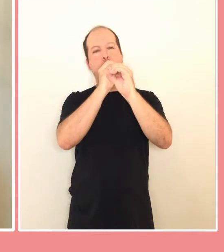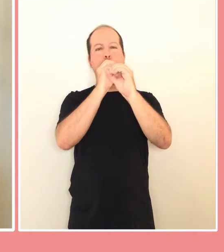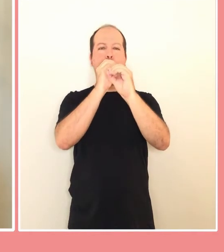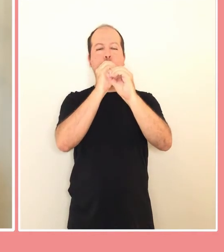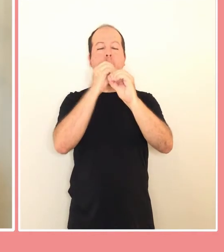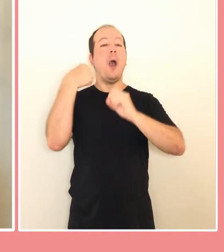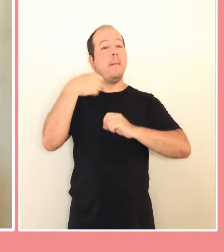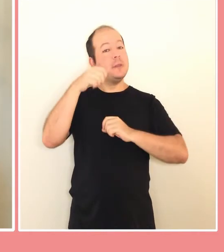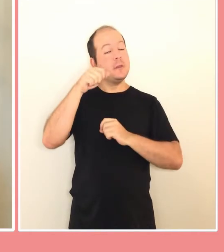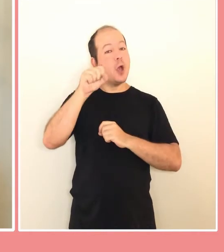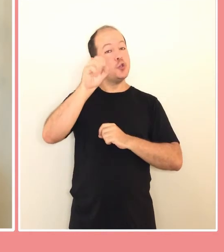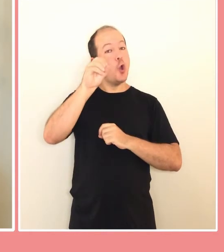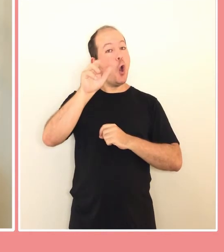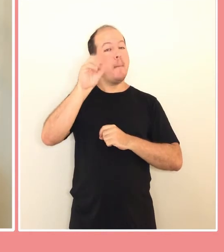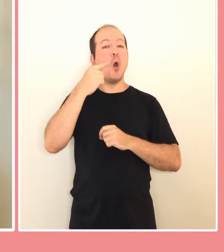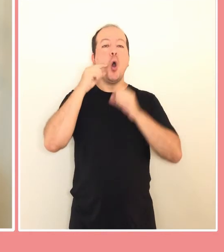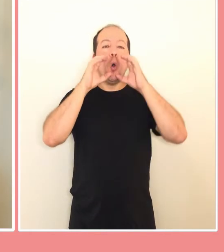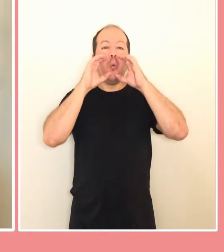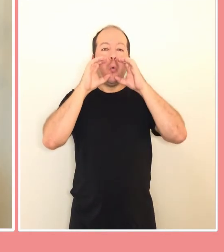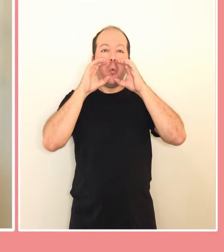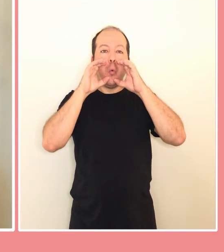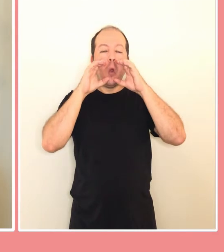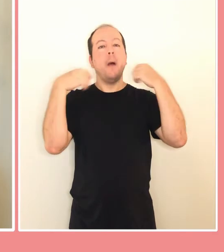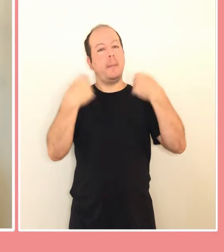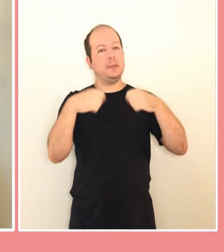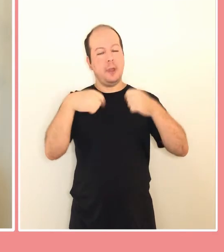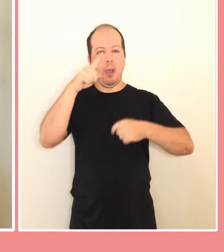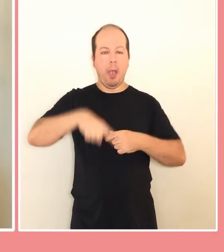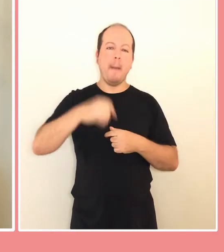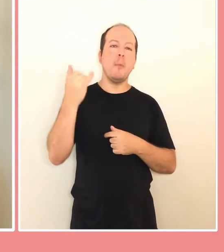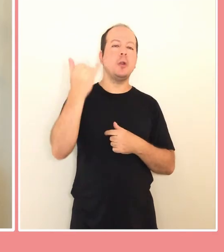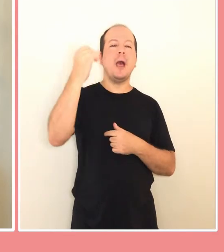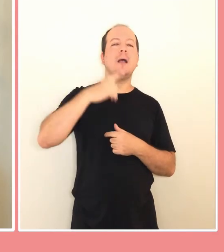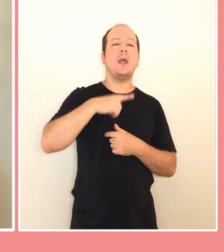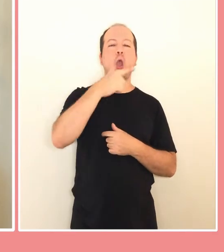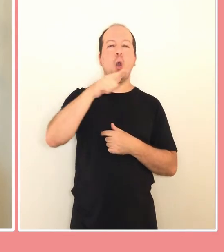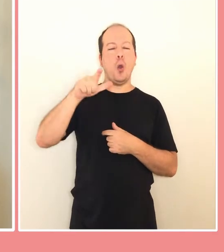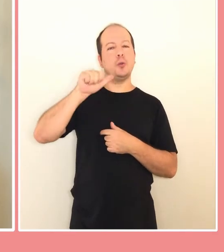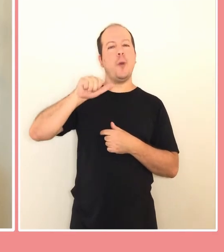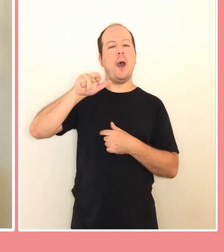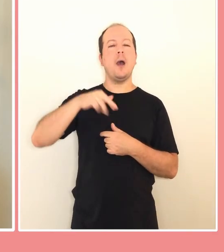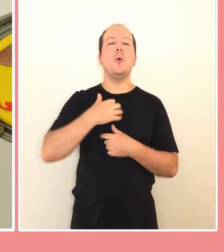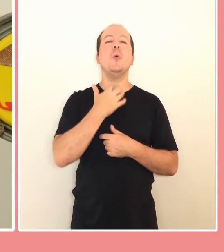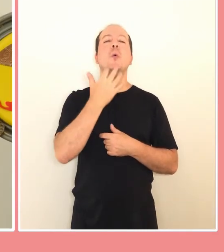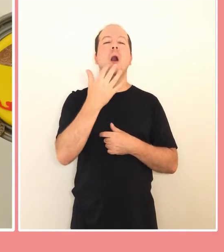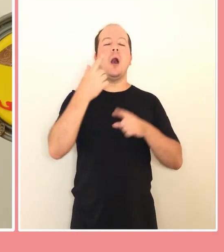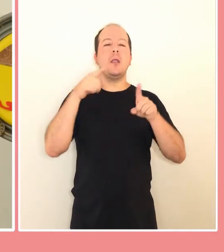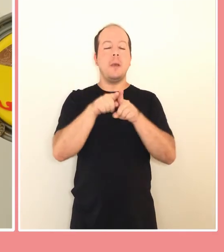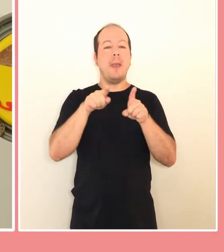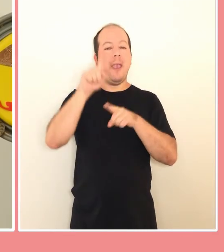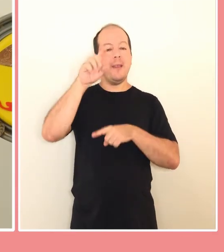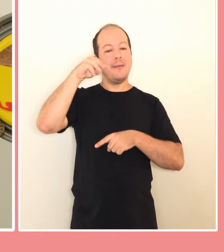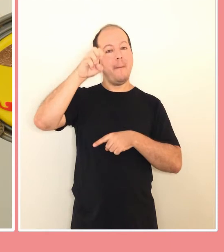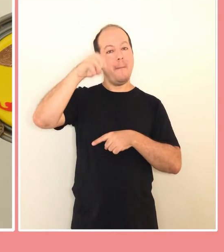de sopro que funciona por membranas. Existem vários instrumentos que funcionam por canais de ar, por palhetas, este é